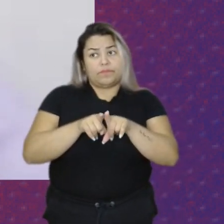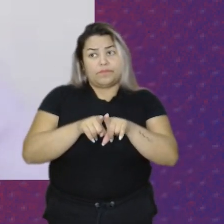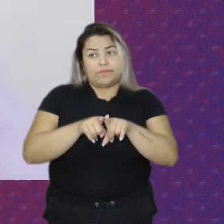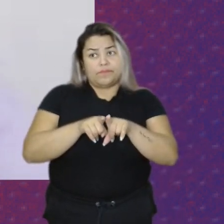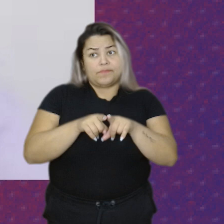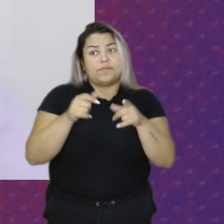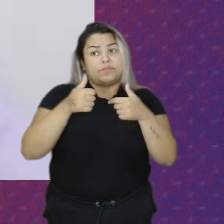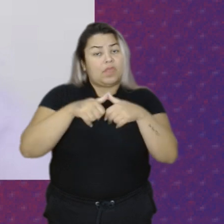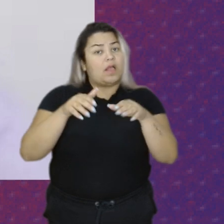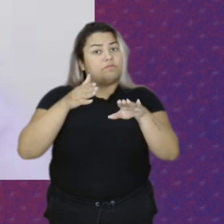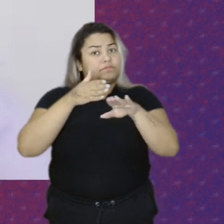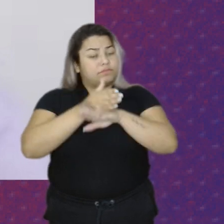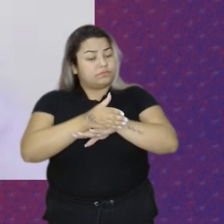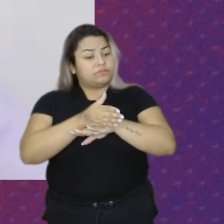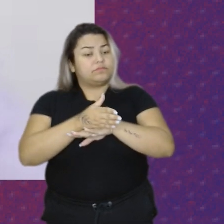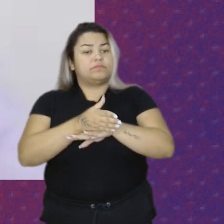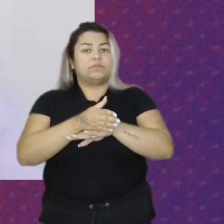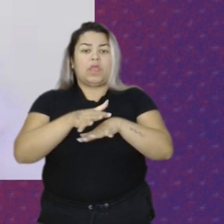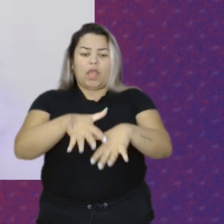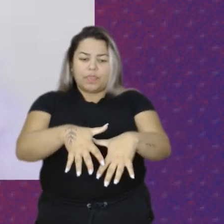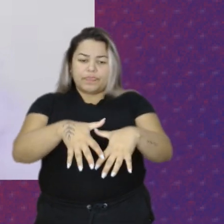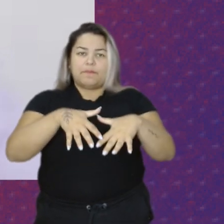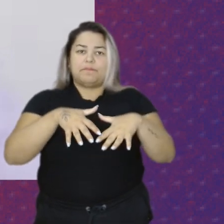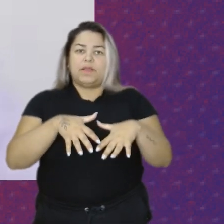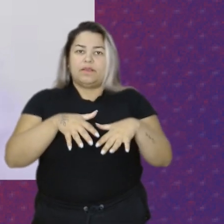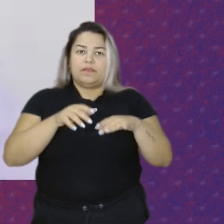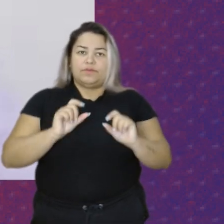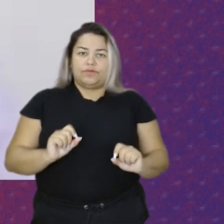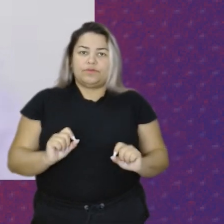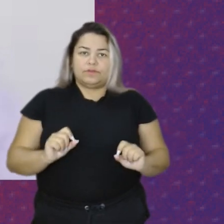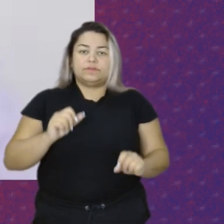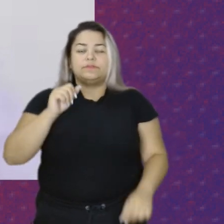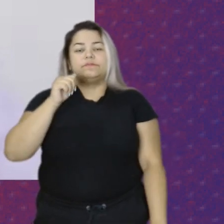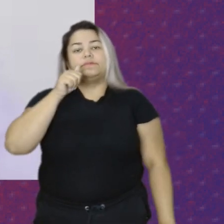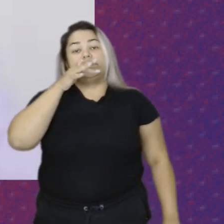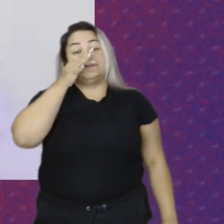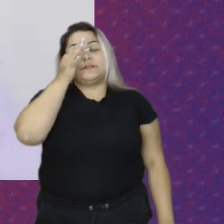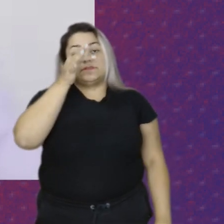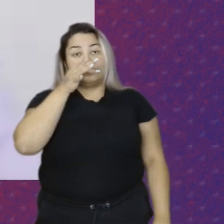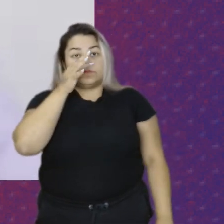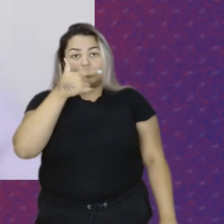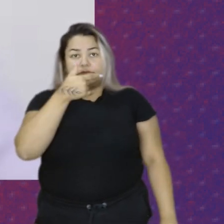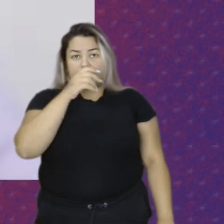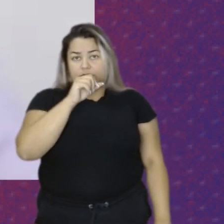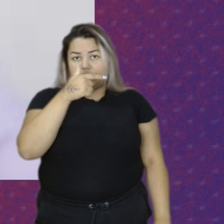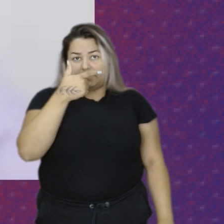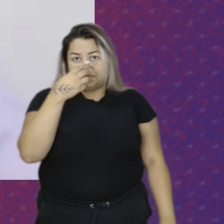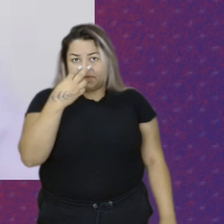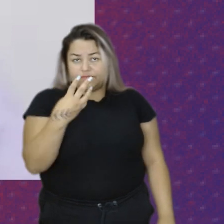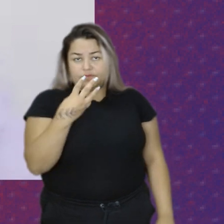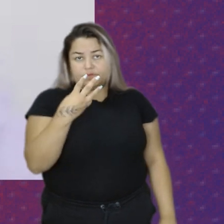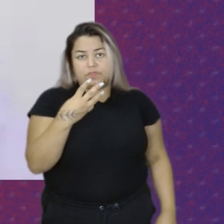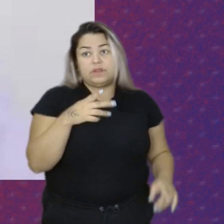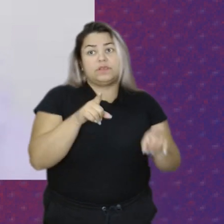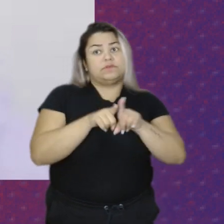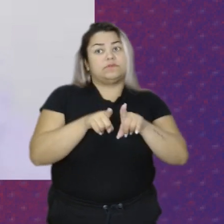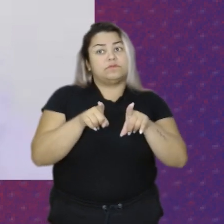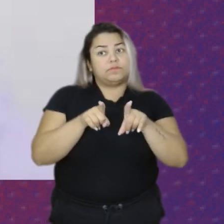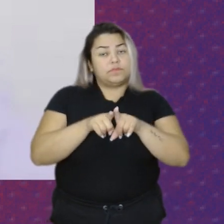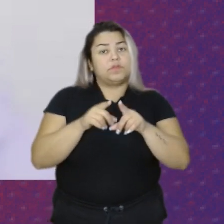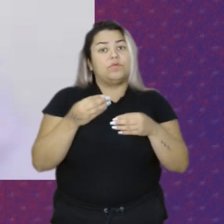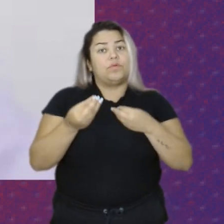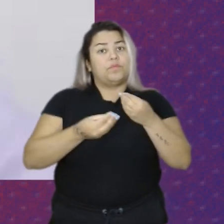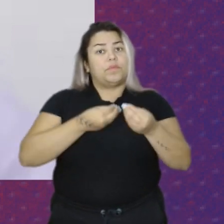está participando na Marcha das Margaridas 2023, como uma